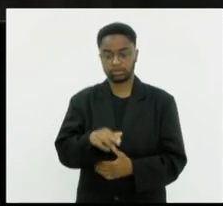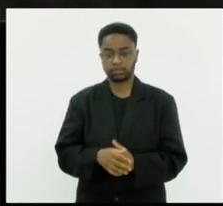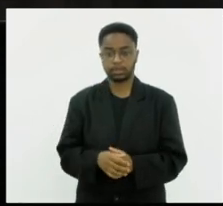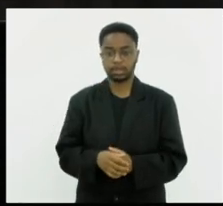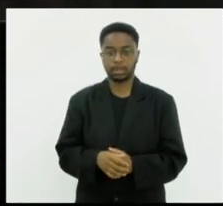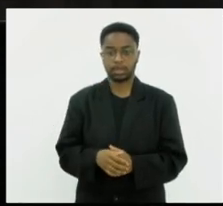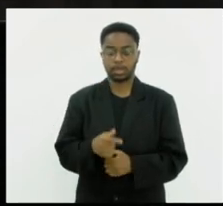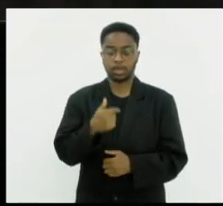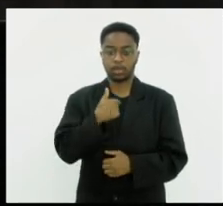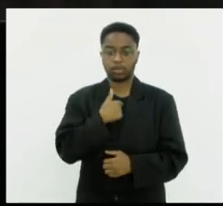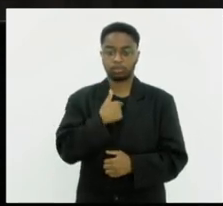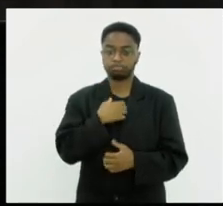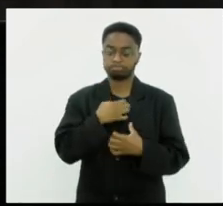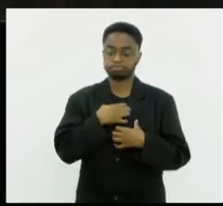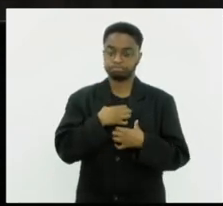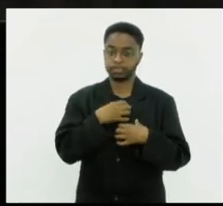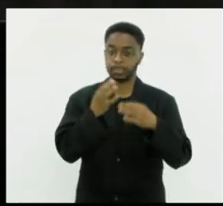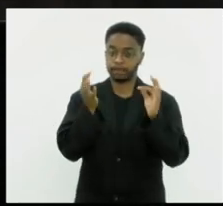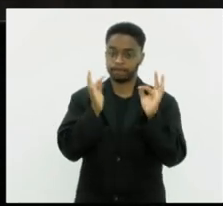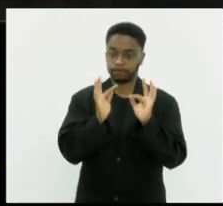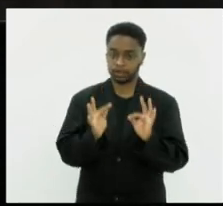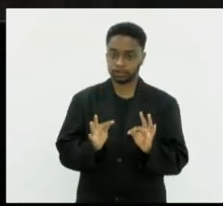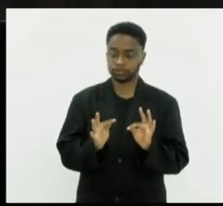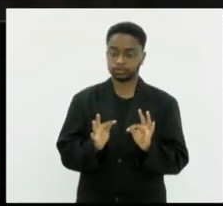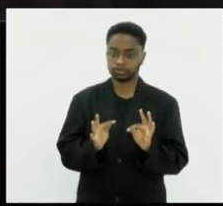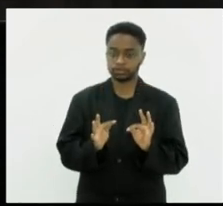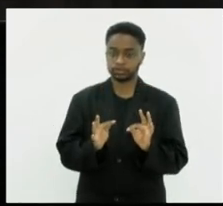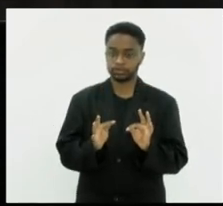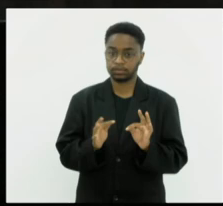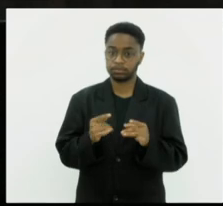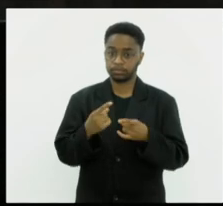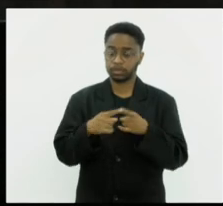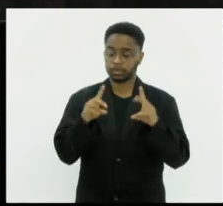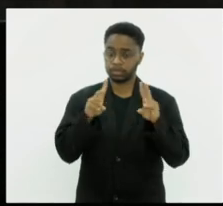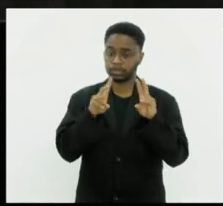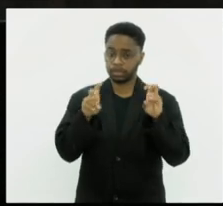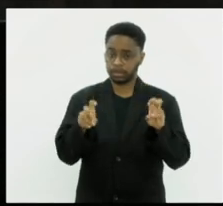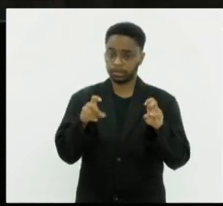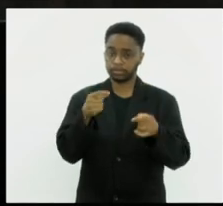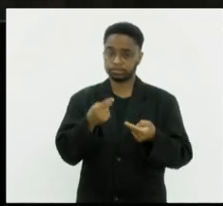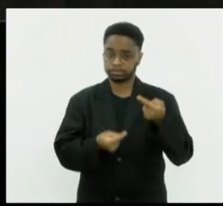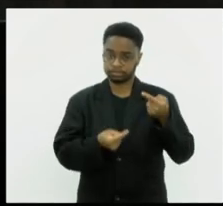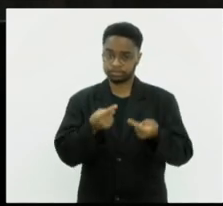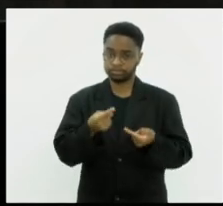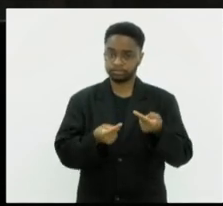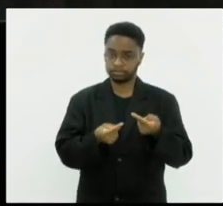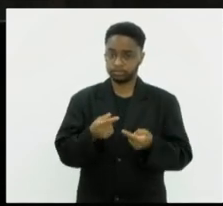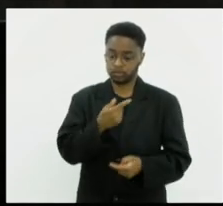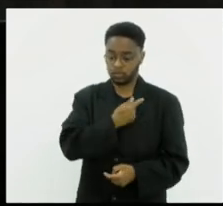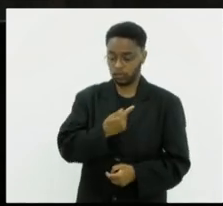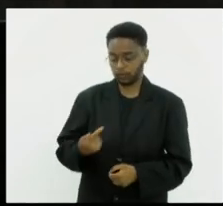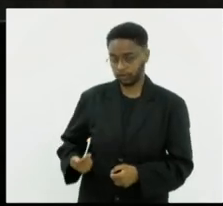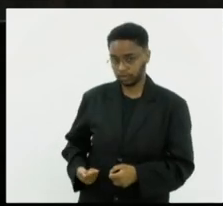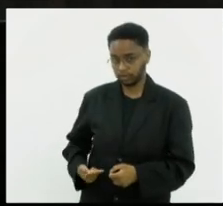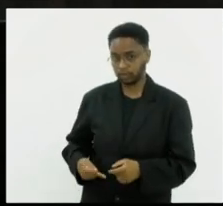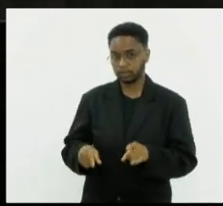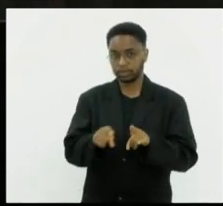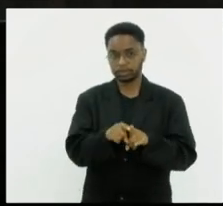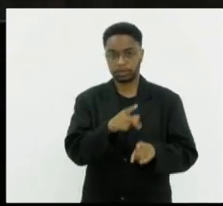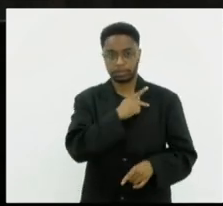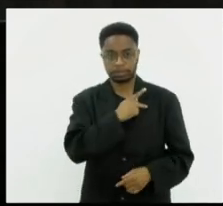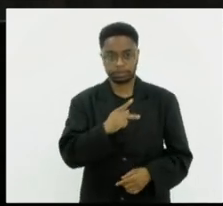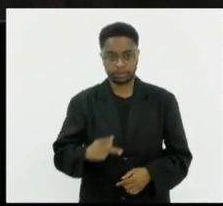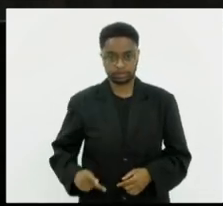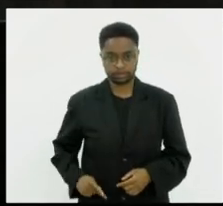fico bastante satisfeito desse tema ter sido abordado entre o governador do Estado e